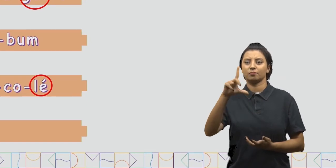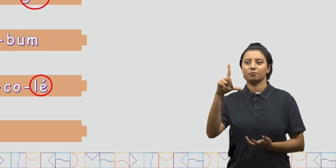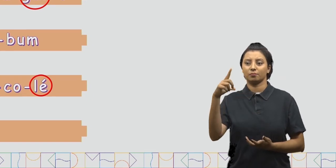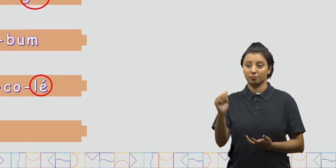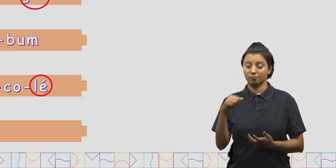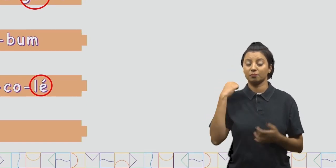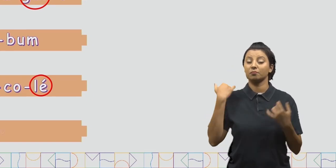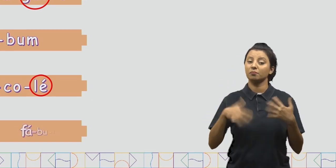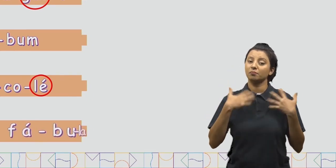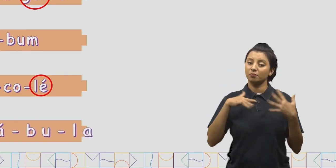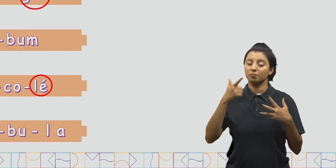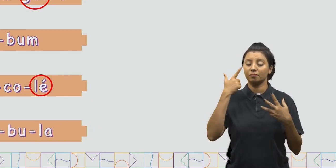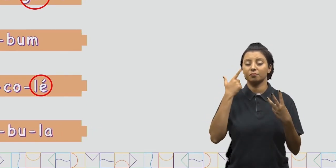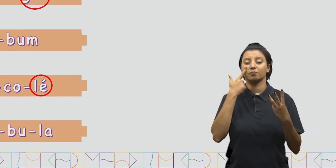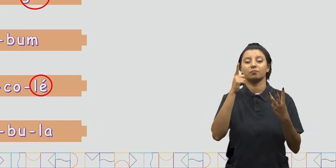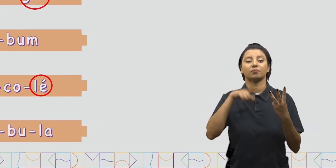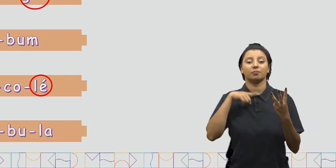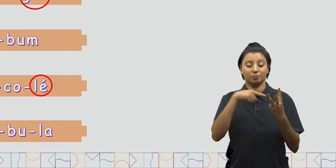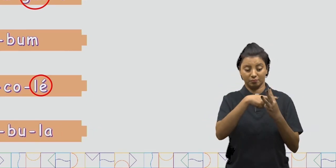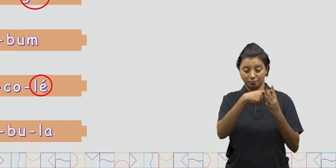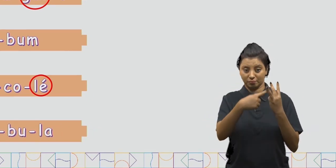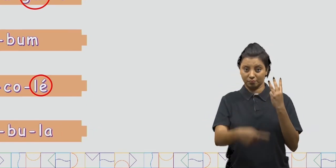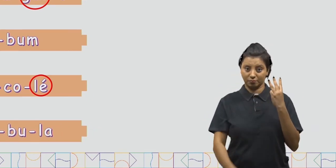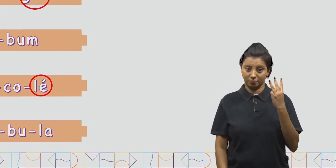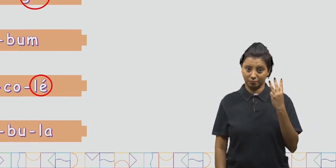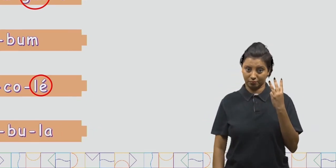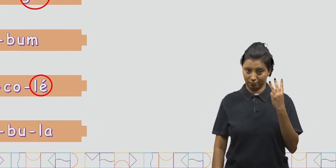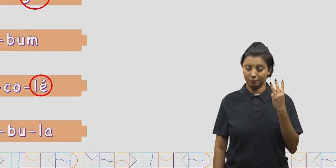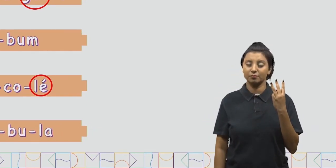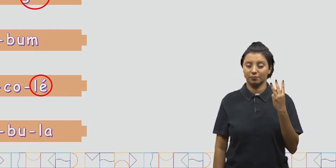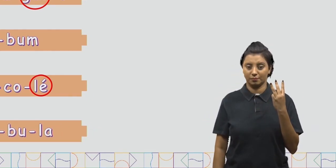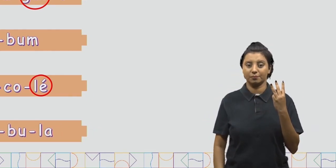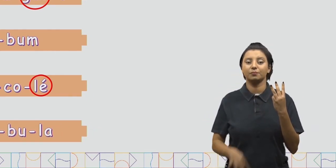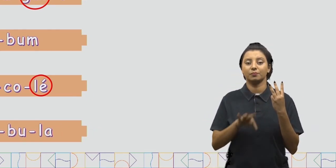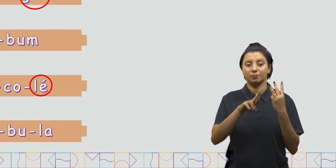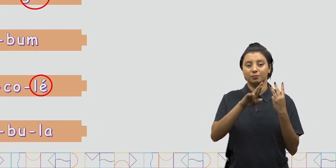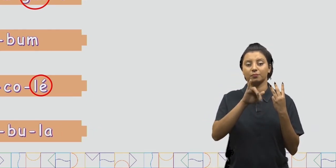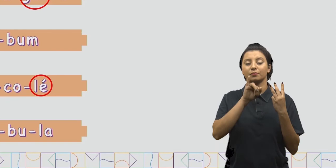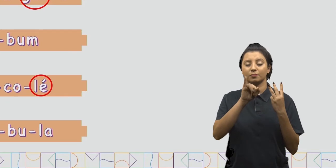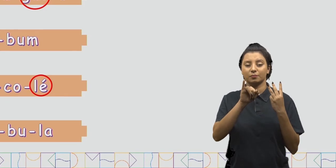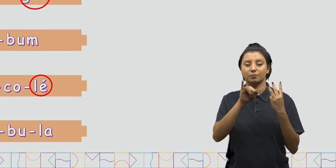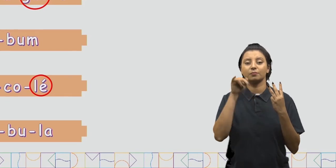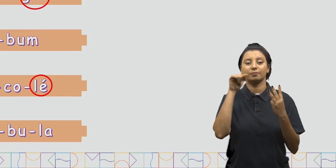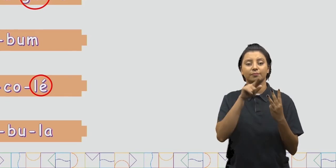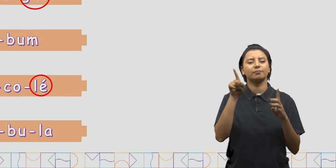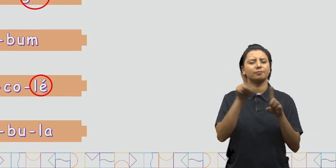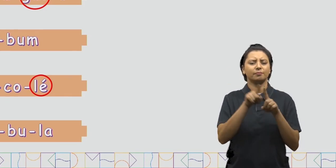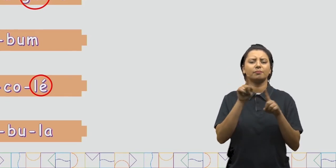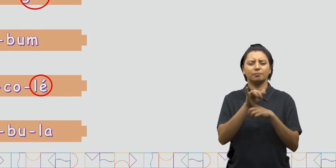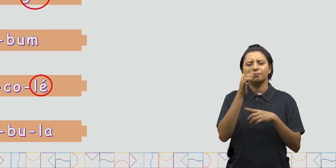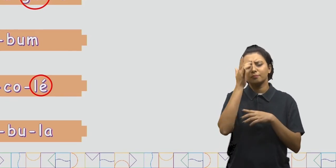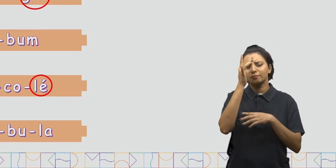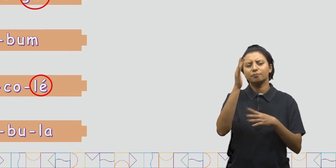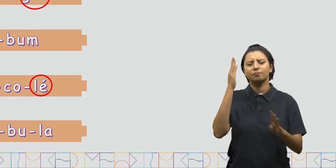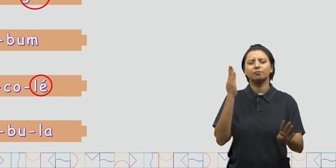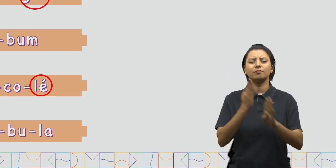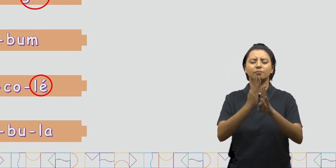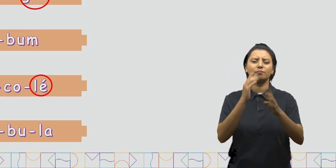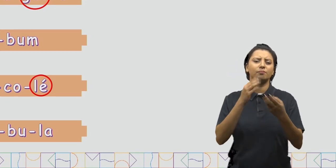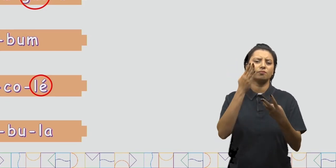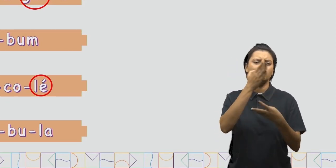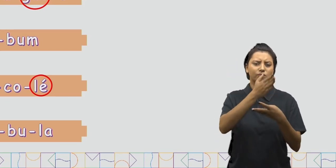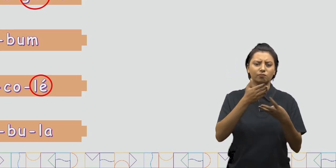Fábula. Olha só, fábula é trissílaba. Ela tem 3 sílabas. Aqui também podemos